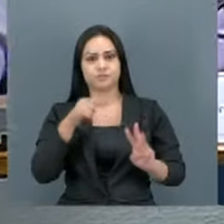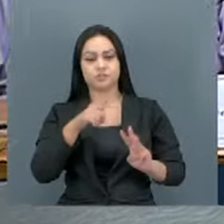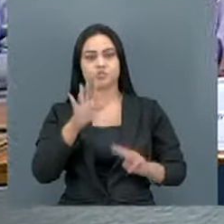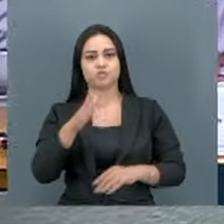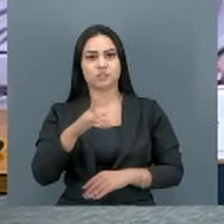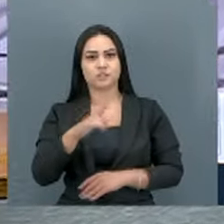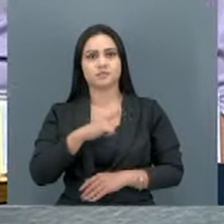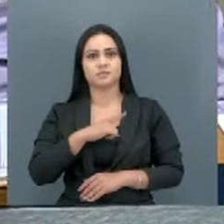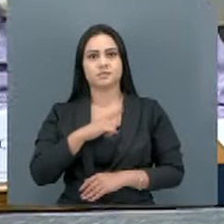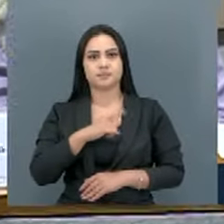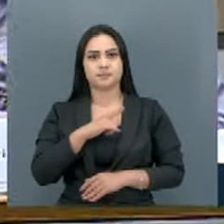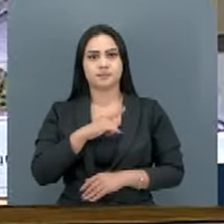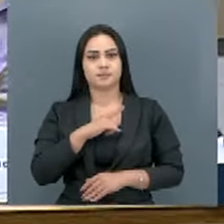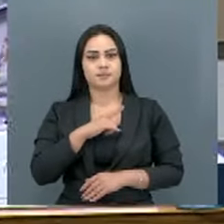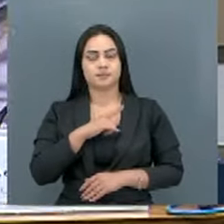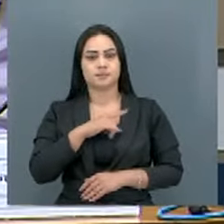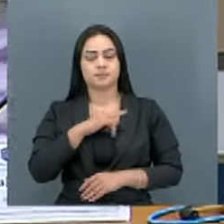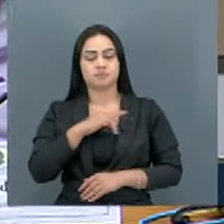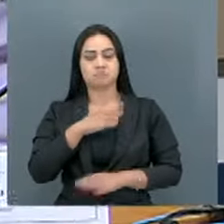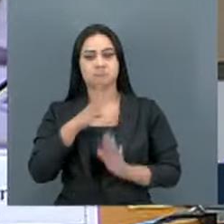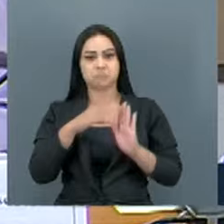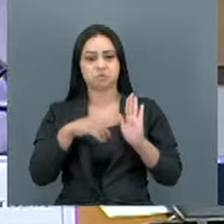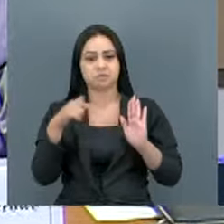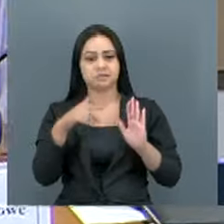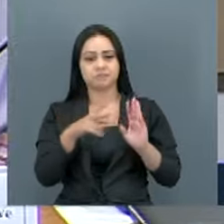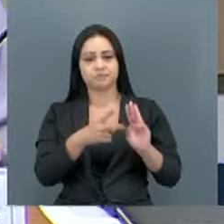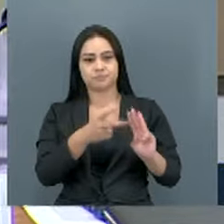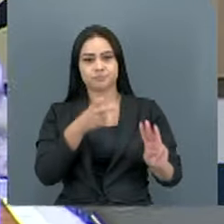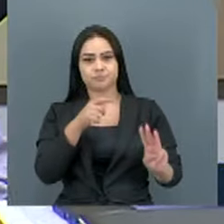já saiu com exemplo das aldeias.